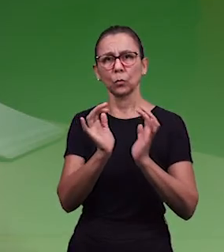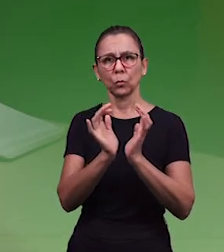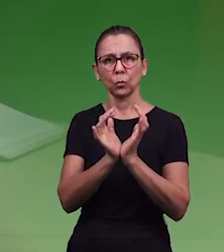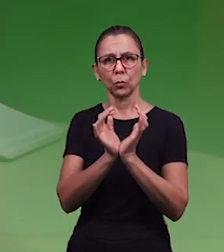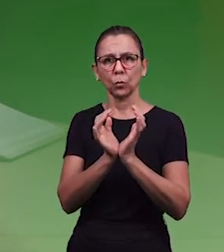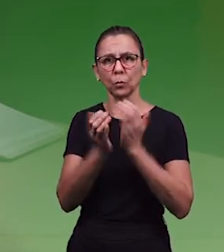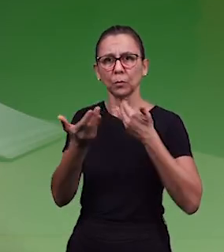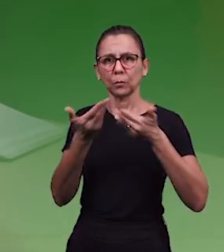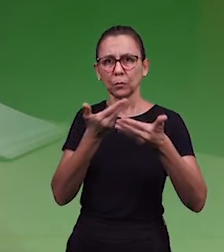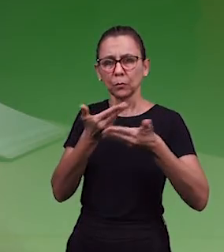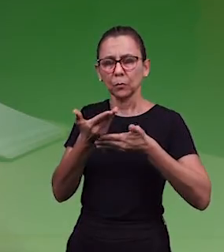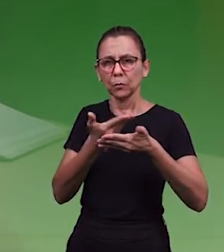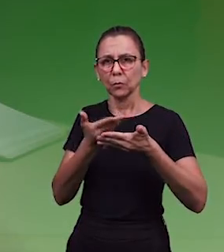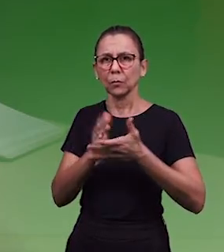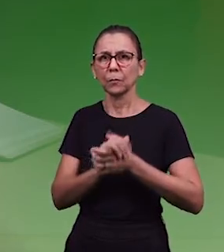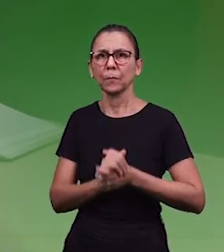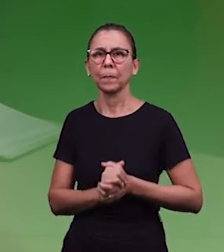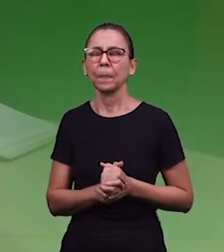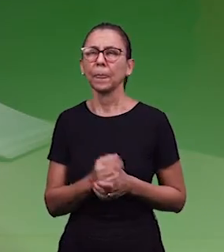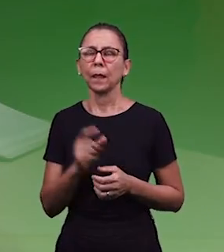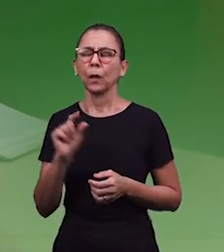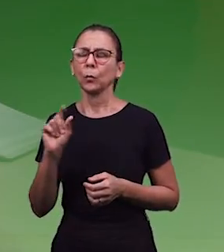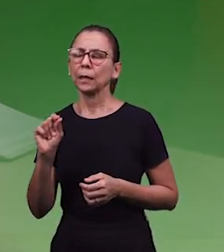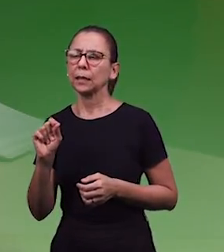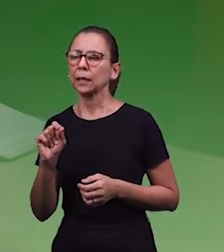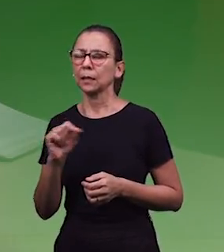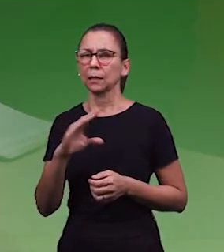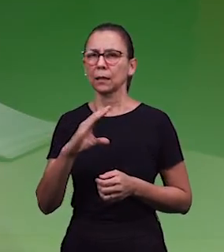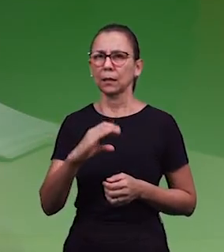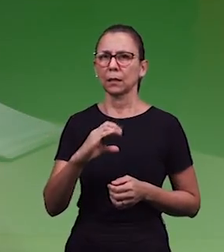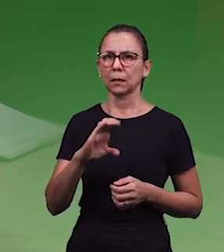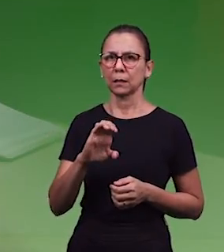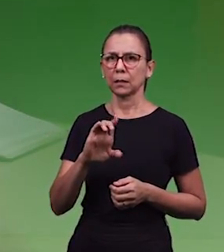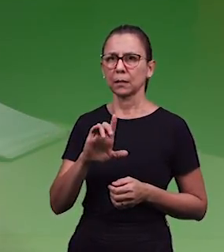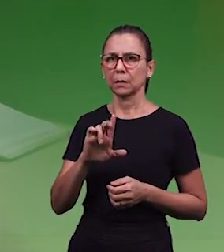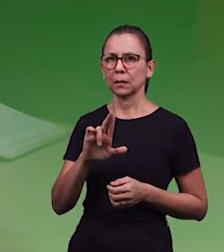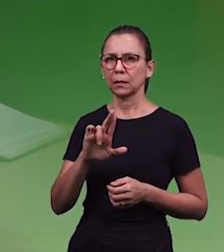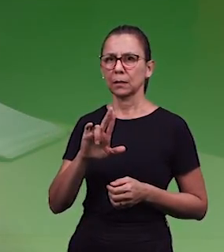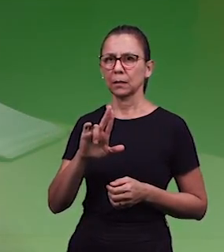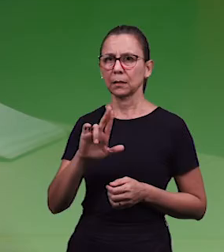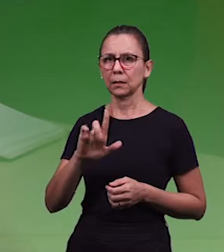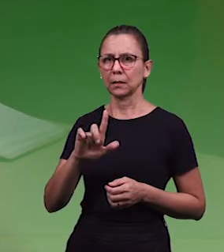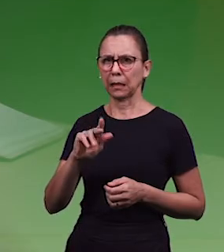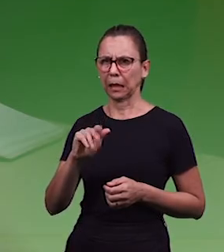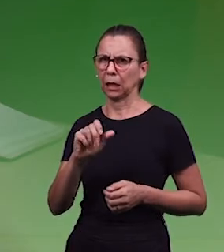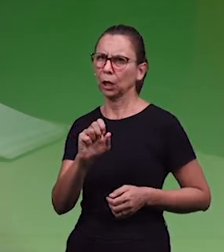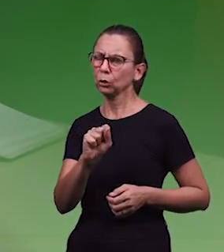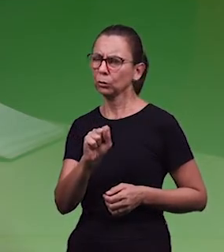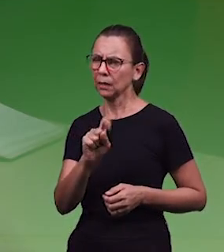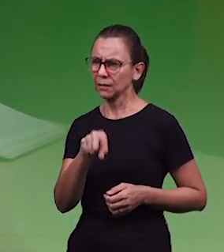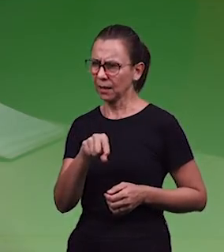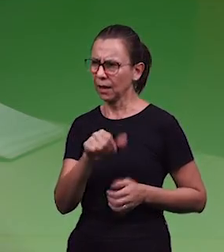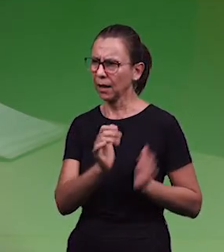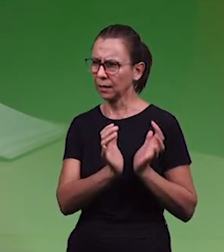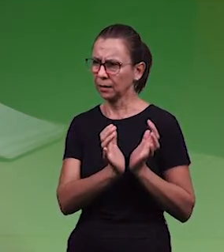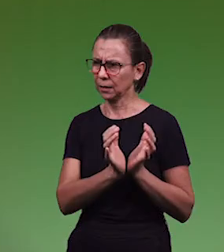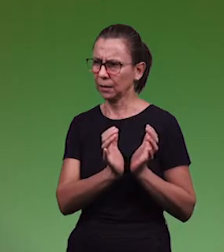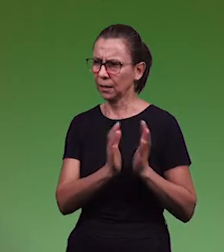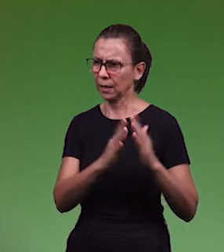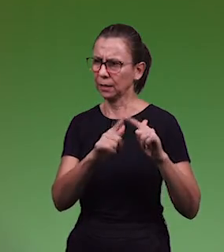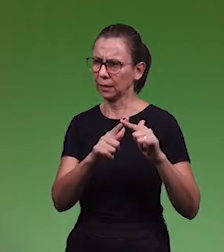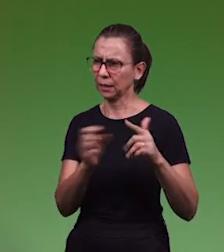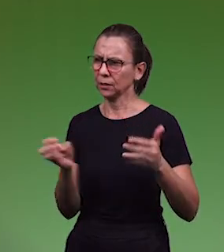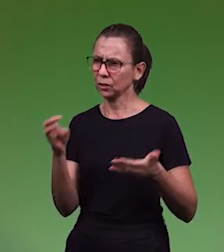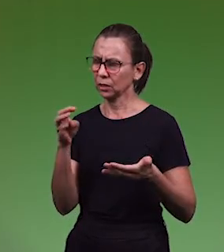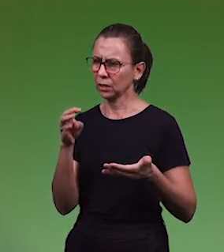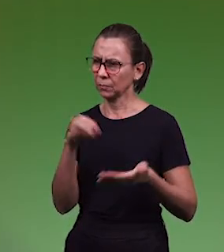igreja em célula ou é uma outra coisa, uma outra experiência? Não, o grupo de assistência não é uma igreja em célula, porque quando você fala em célula, você